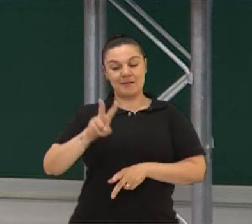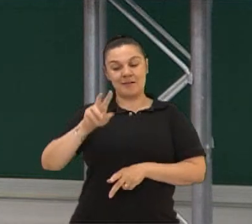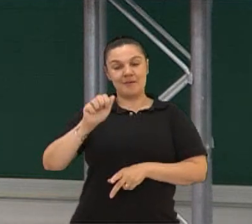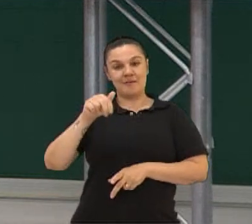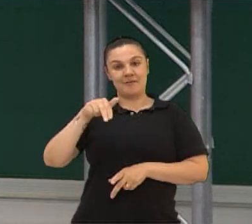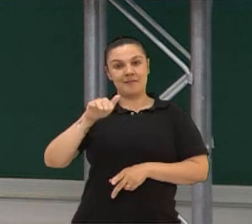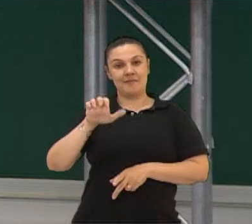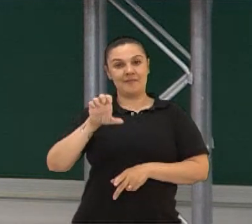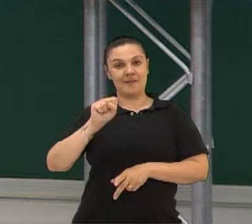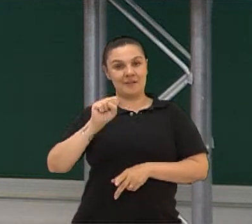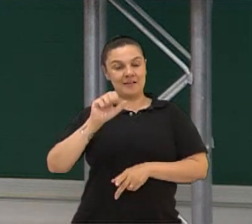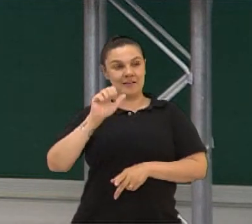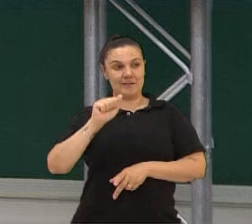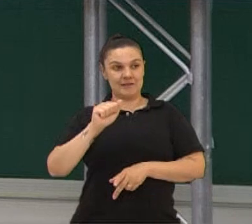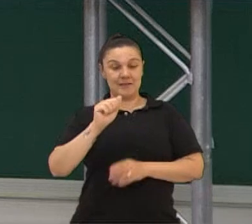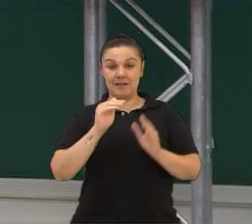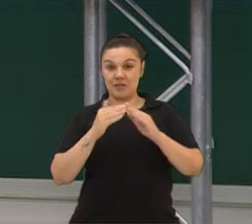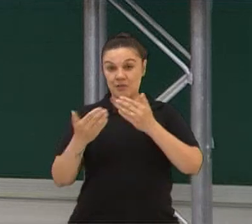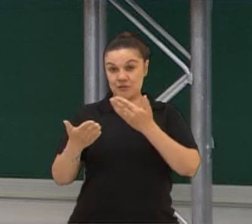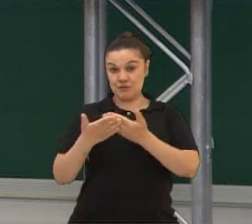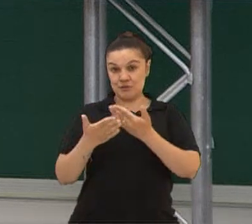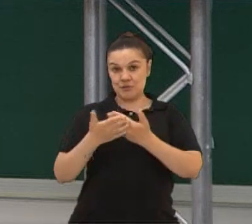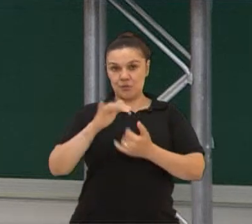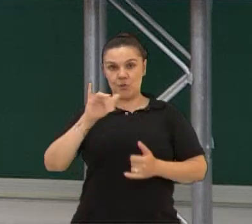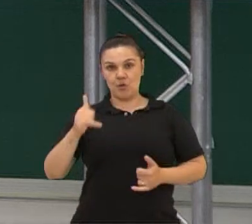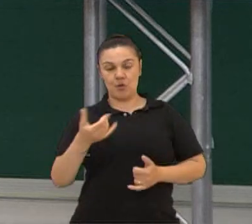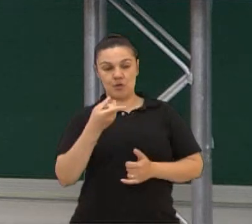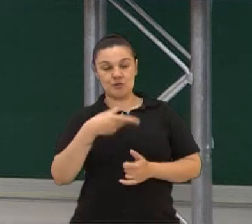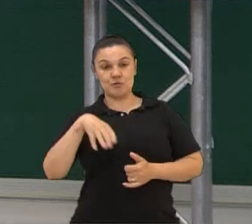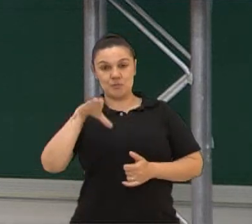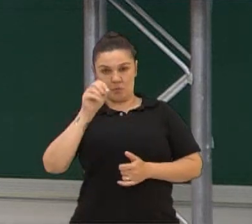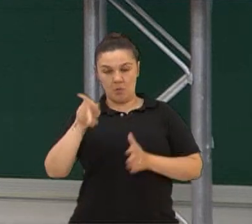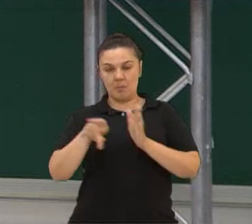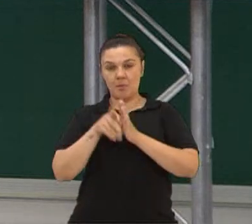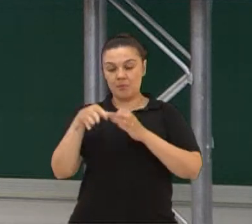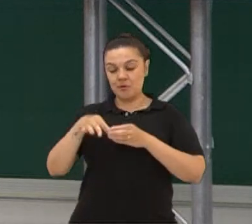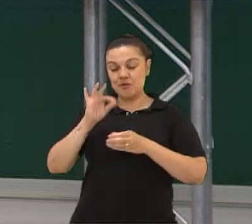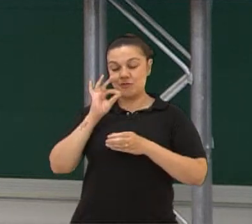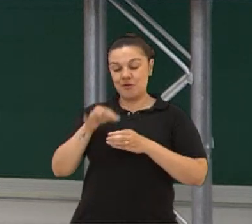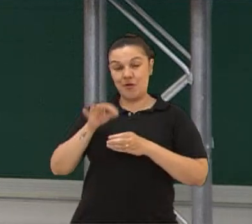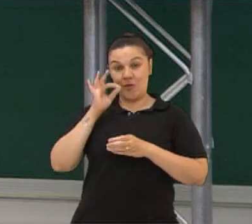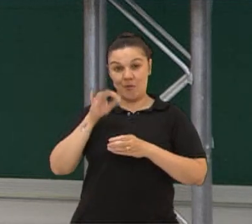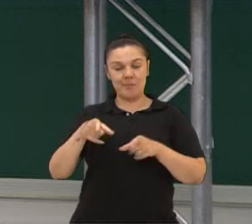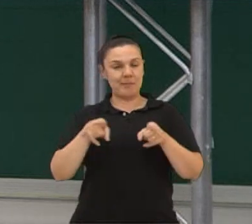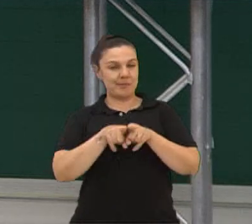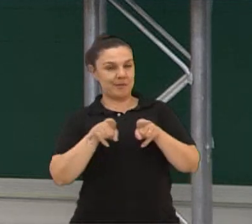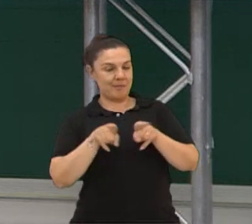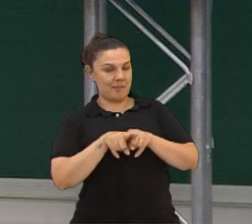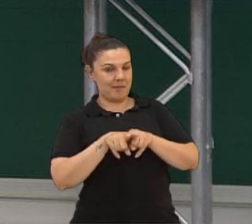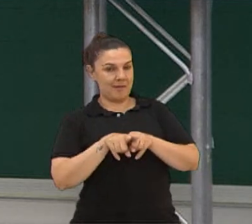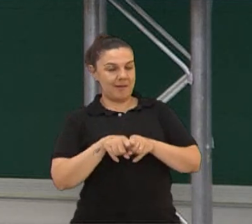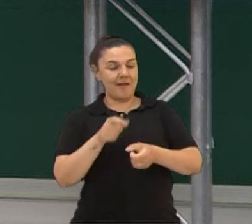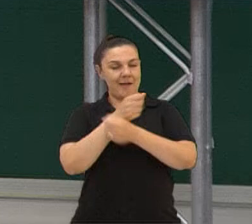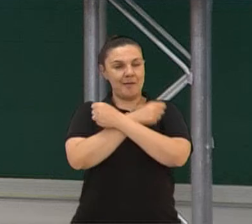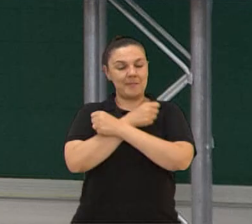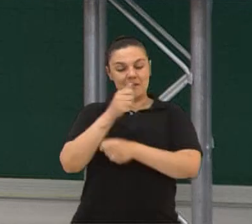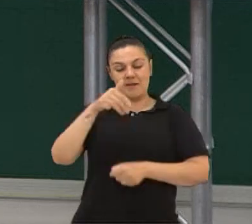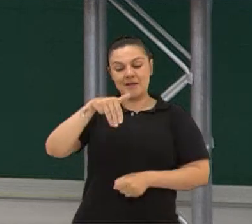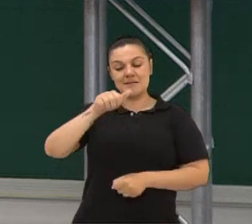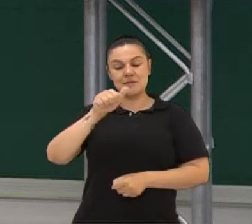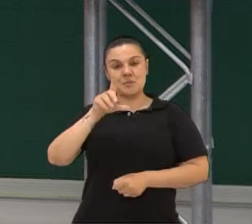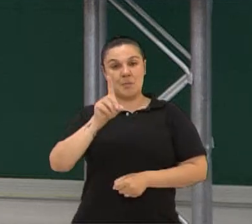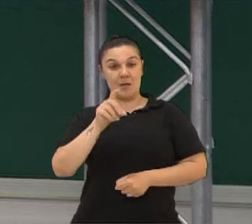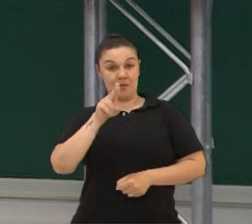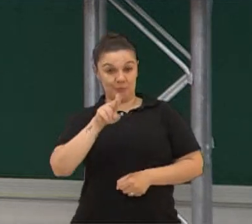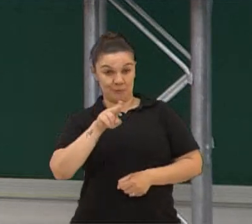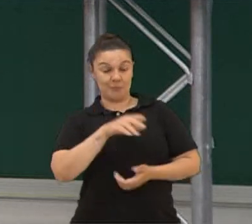do Colégio Estadual João Gueno, em Colombo, e também um abraço para Maria Eduarda da